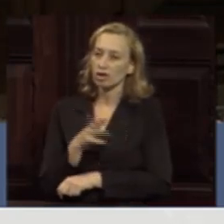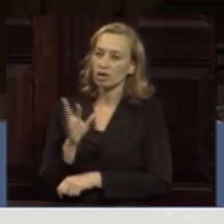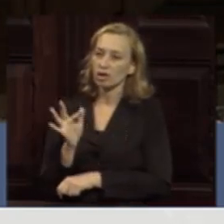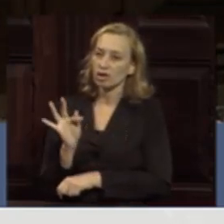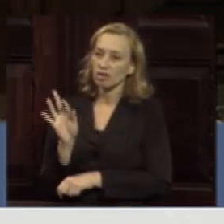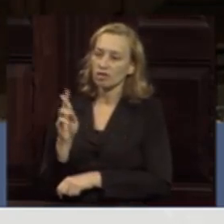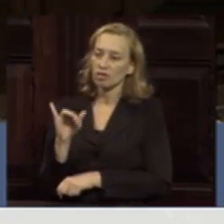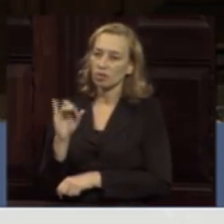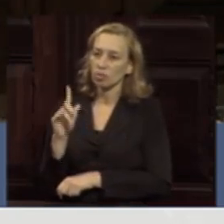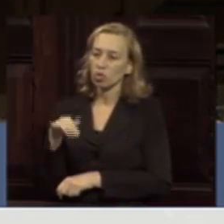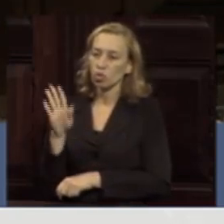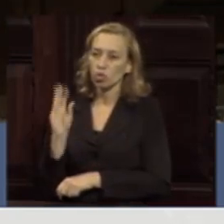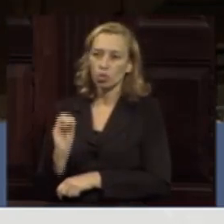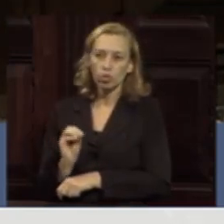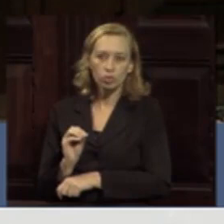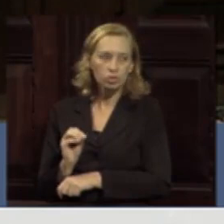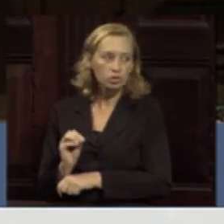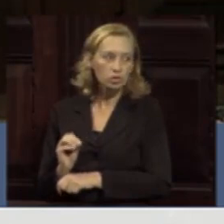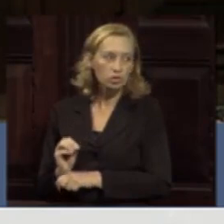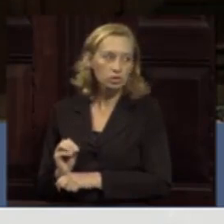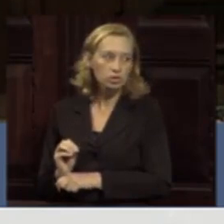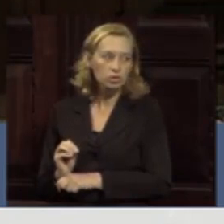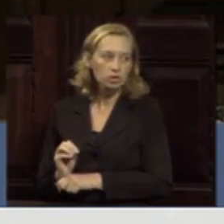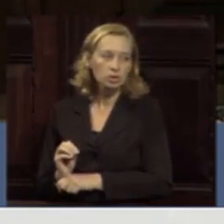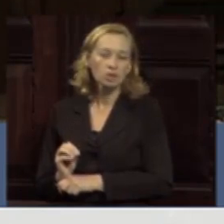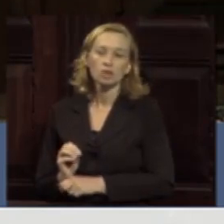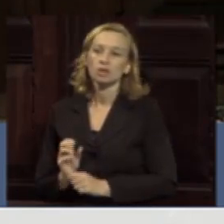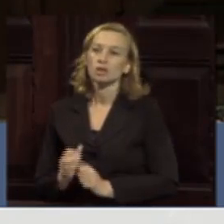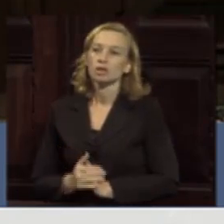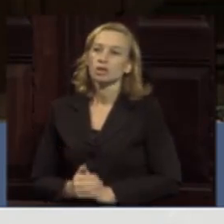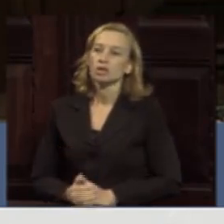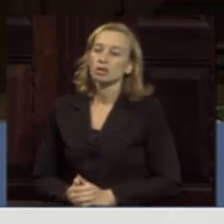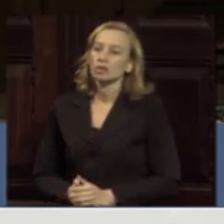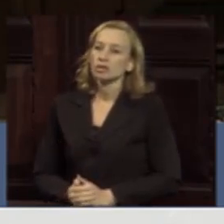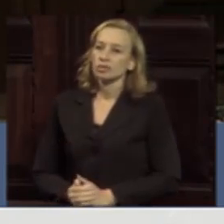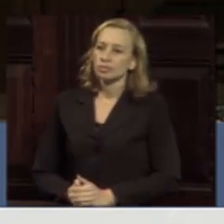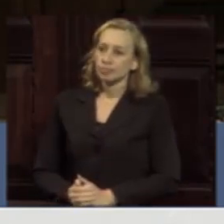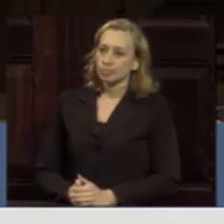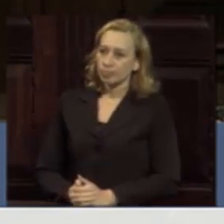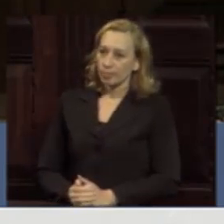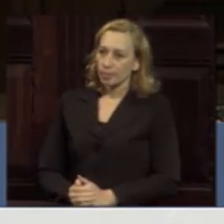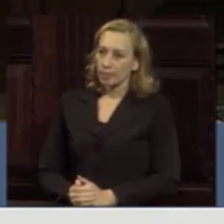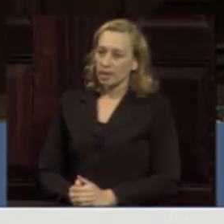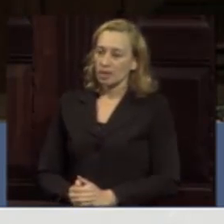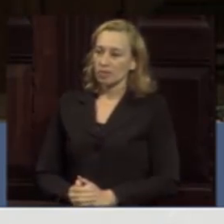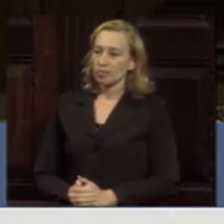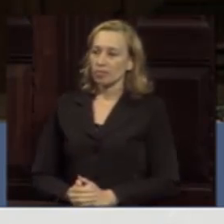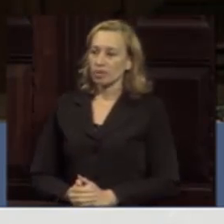Comissão de Educação na quarta-feira já adotará algum posicionamento em relação a isso, mas